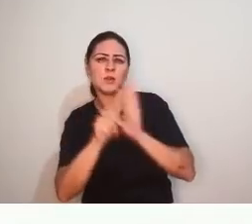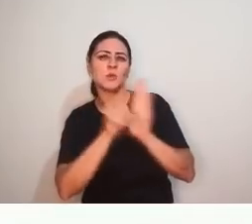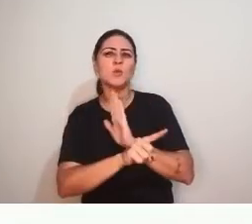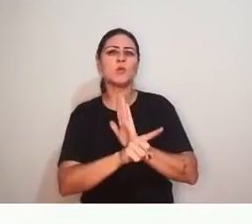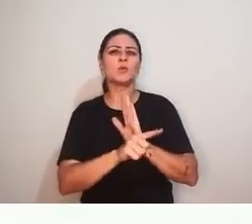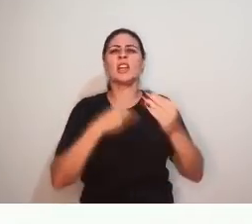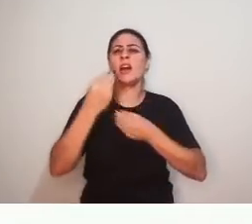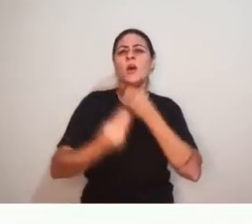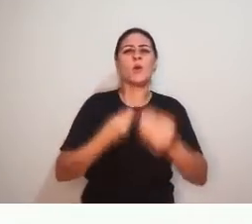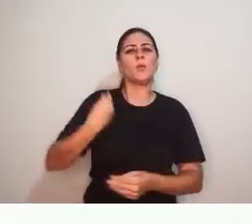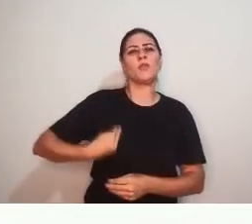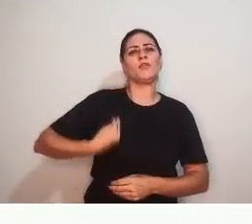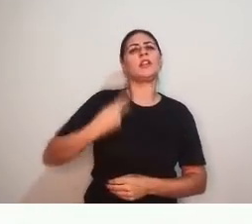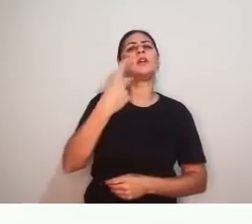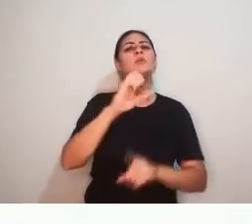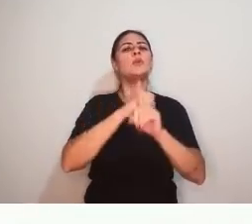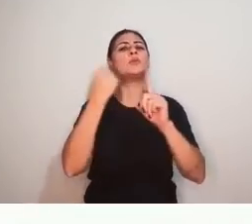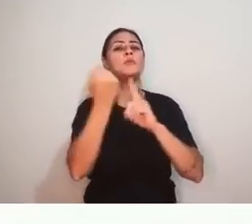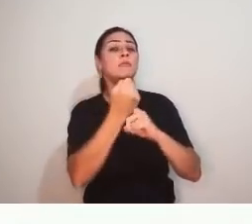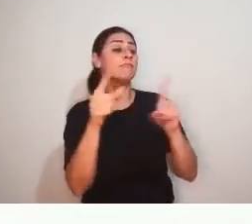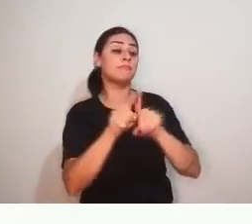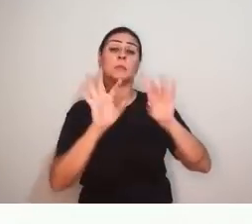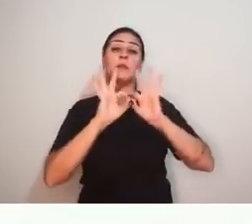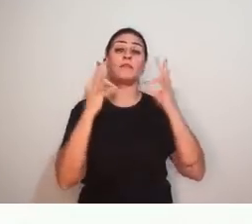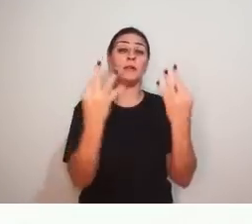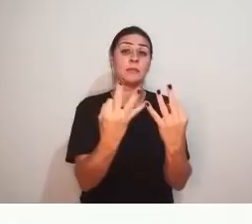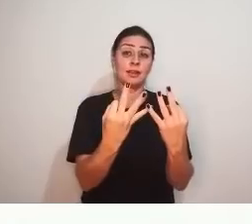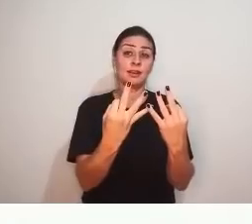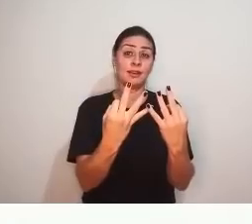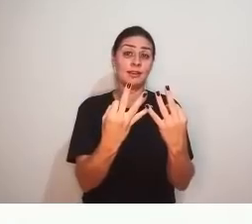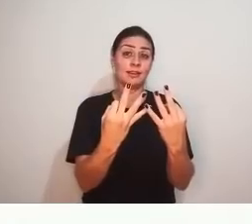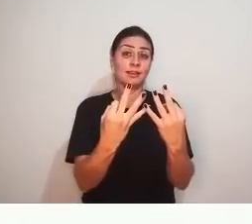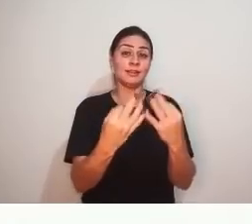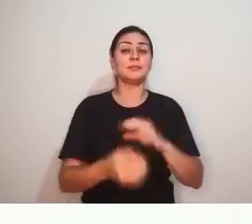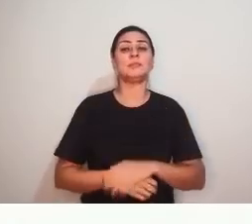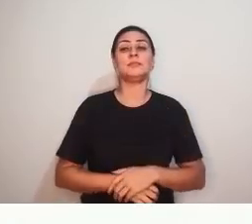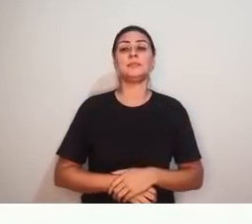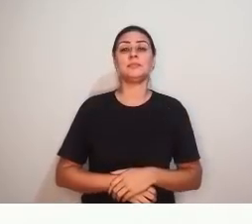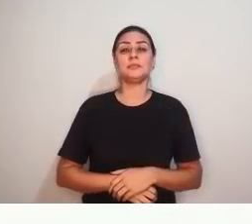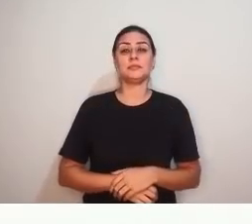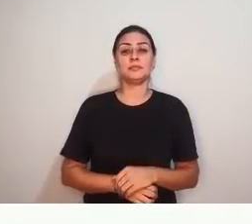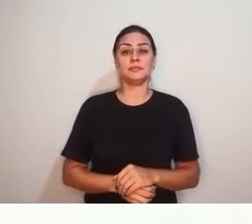questionamentos, situações de exigências sociais que ele enfrenta, ele, a família dele e o entorno dele. Tá?